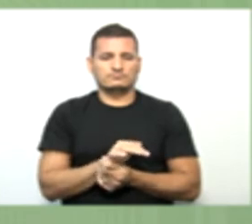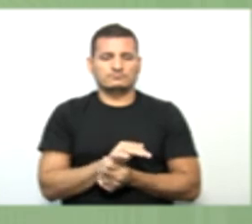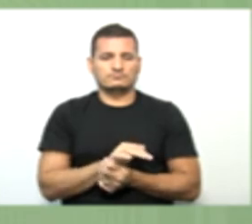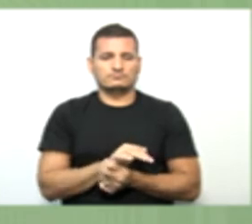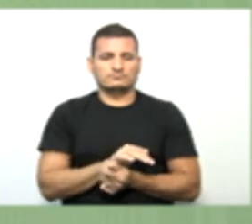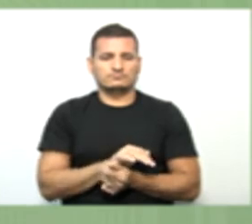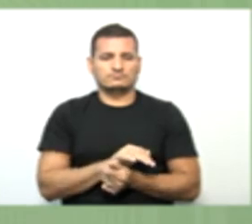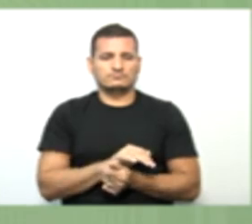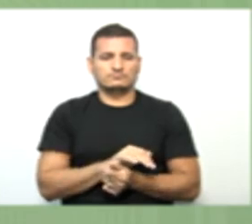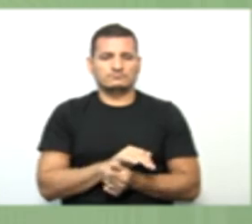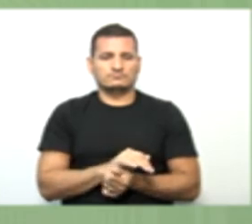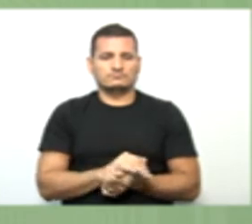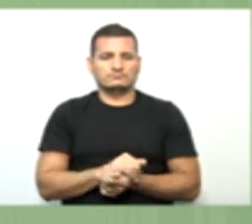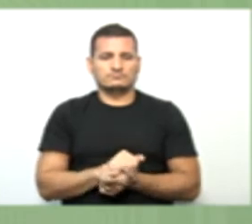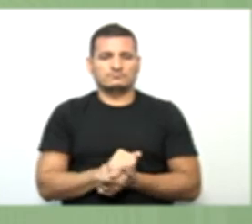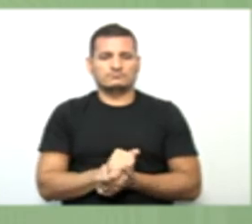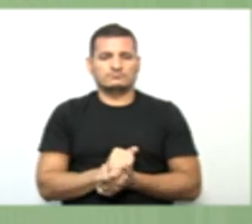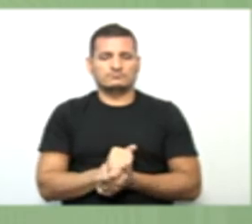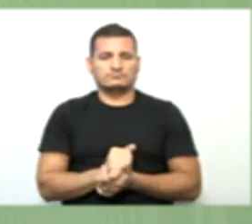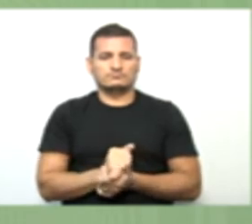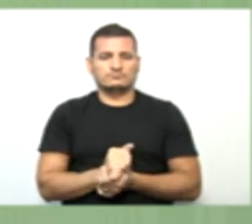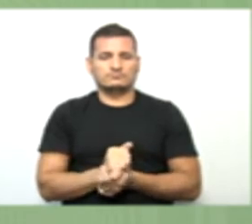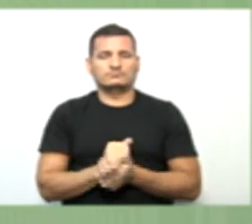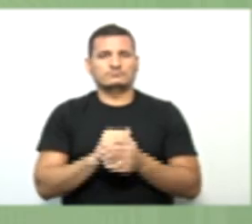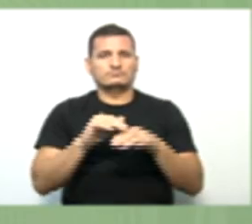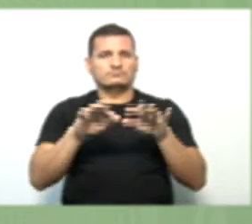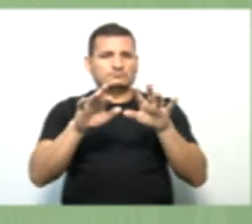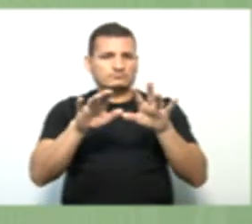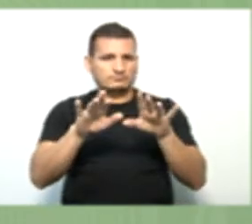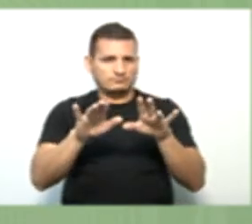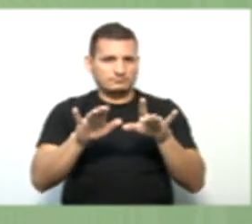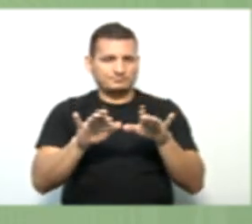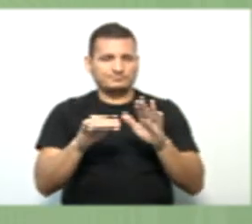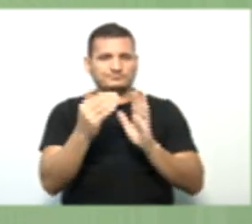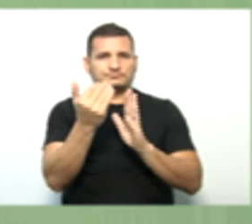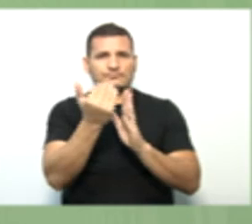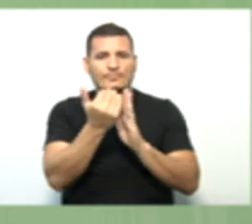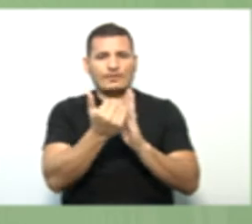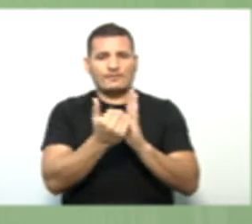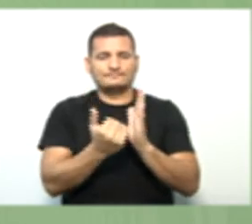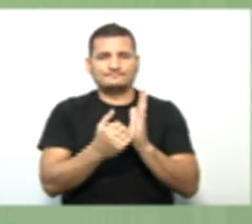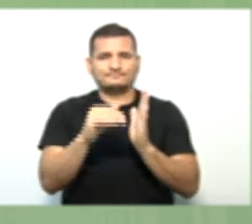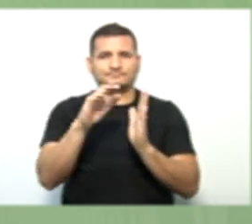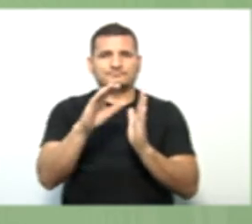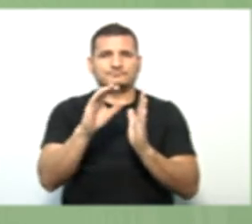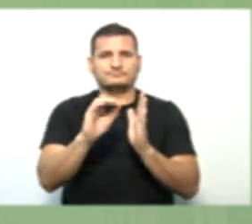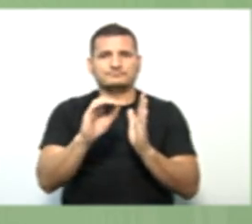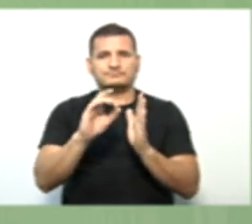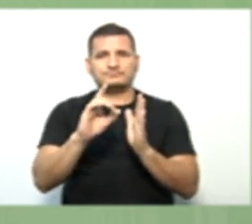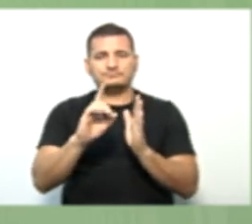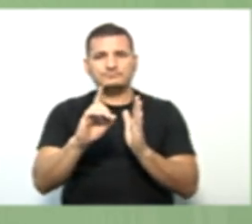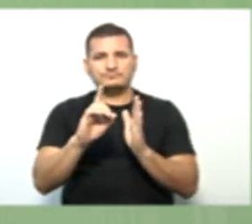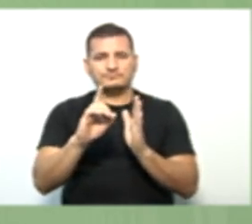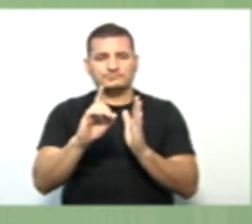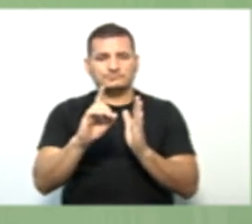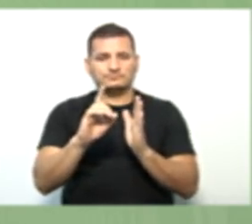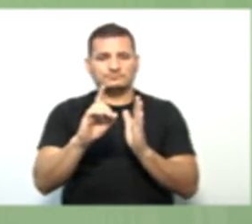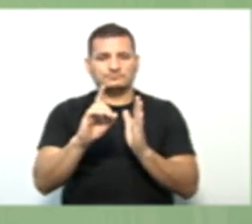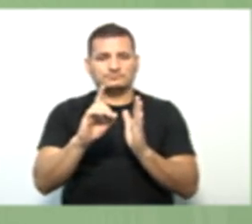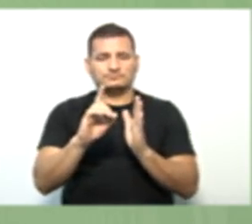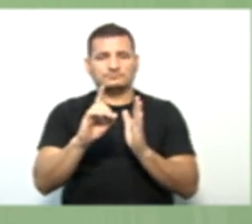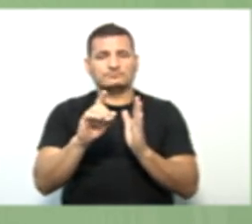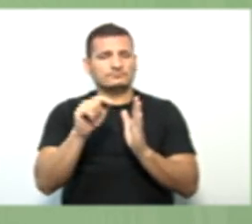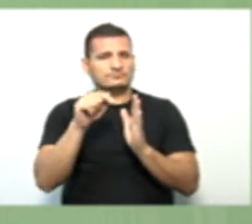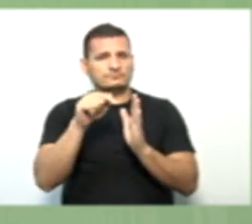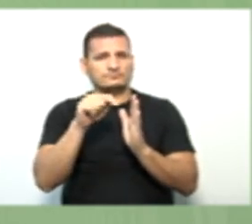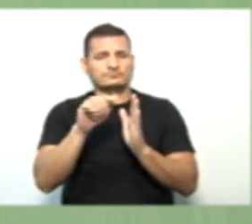programa, né? Ele deve ser escrito antes que a função seja chamada. E no momento que essa função é